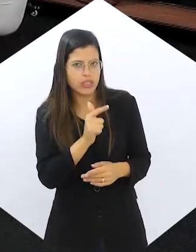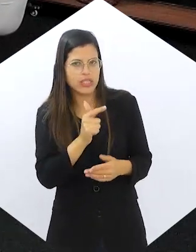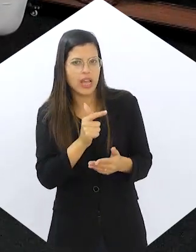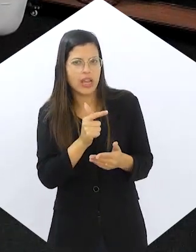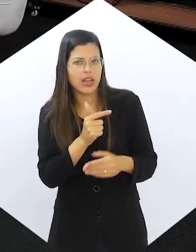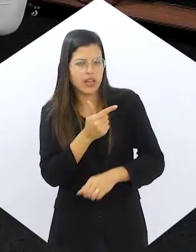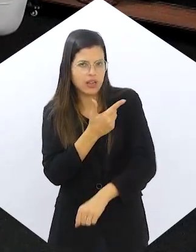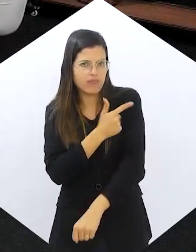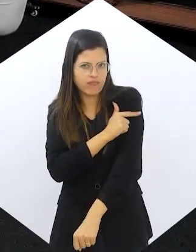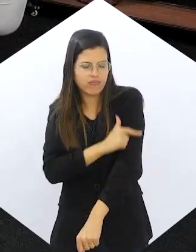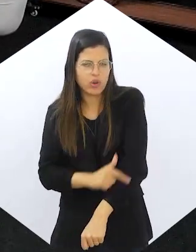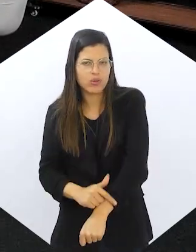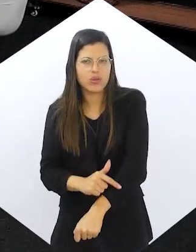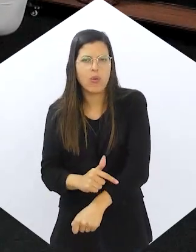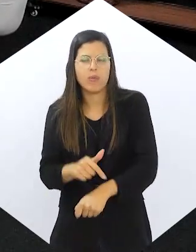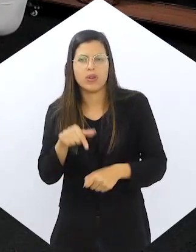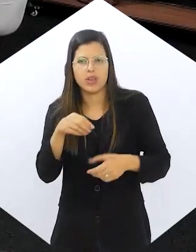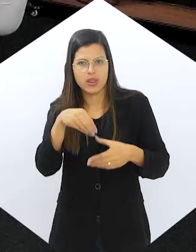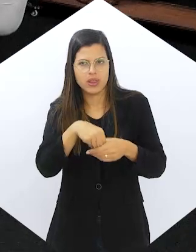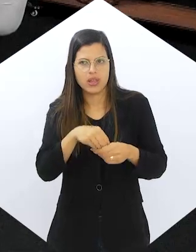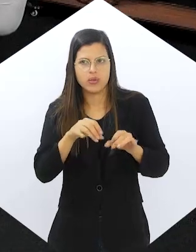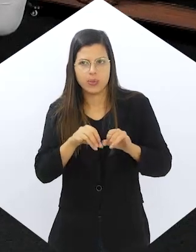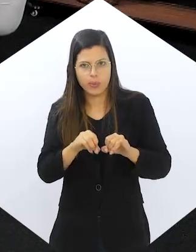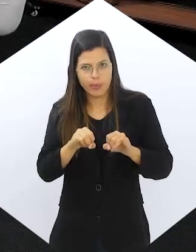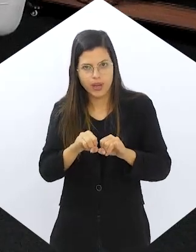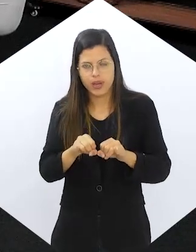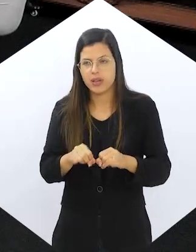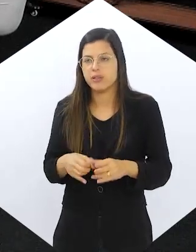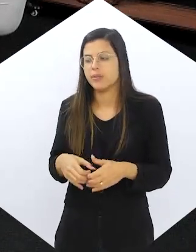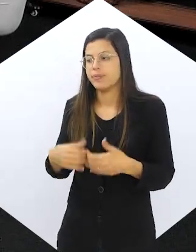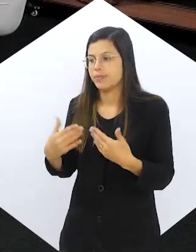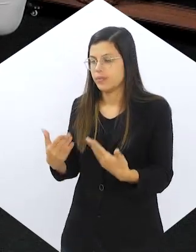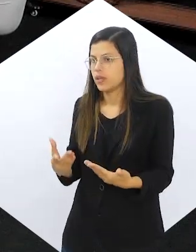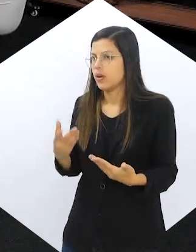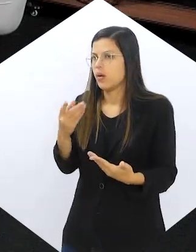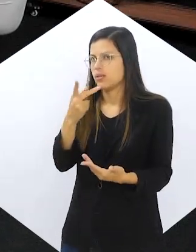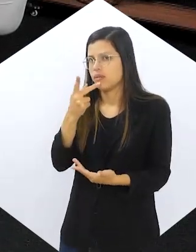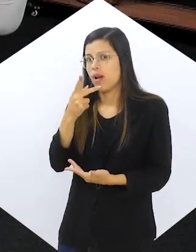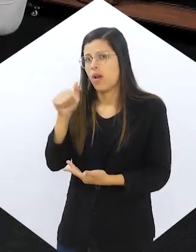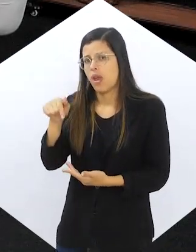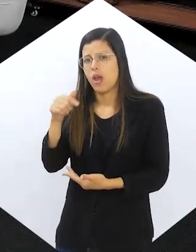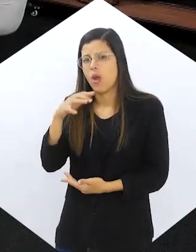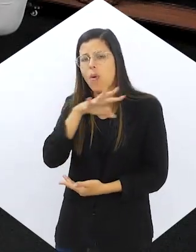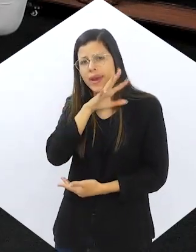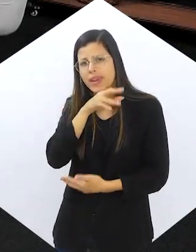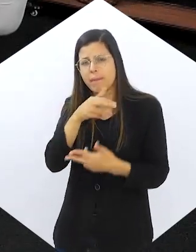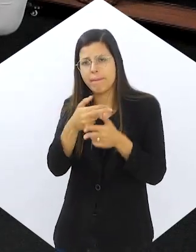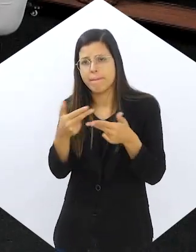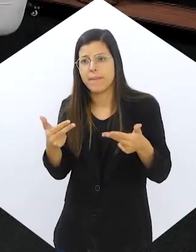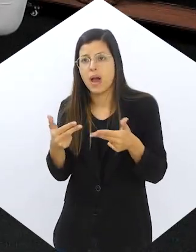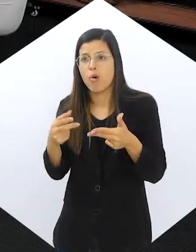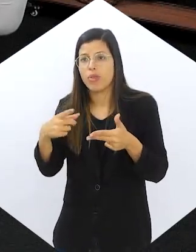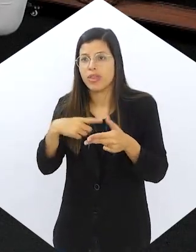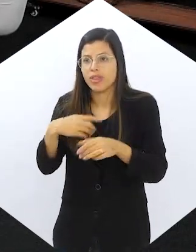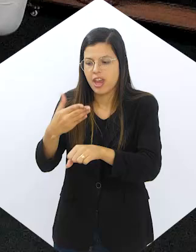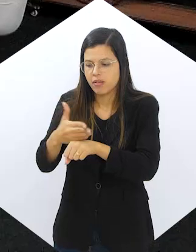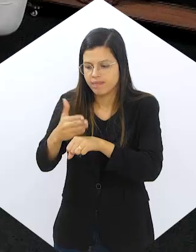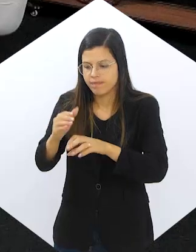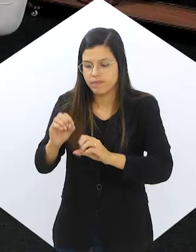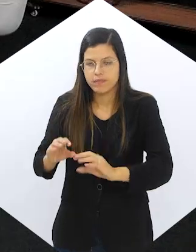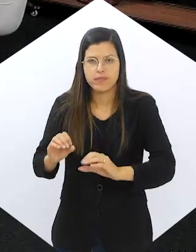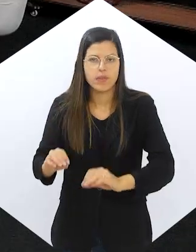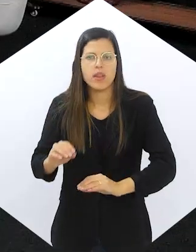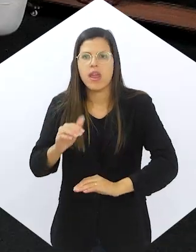ela tem o hábito de sair com ele. É aquilo que a gente fala, ele é um animal, então assim, não é porque ele tem esse adestramento